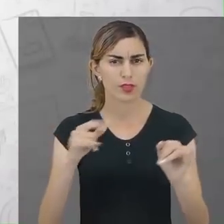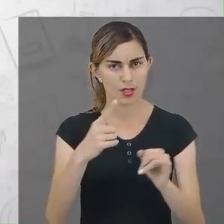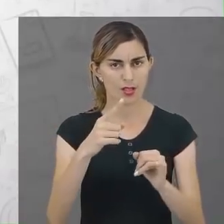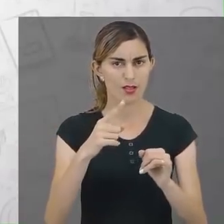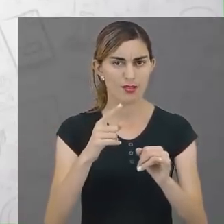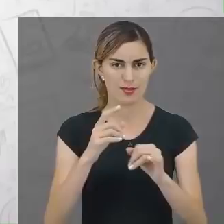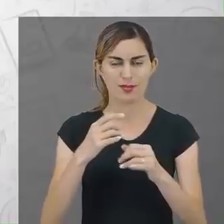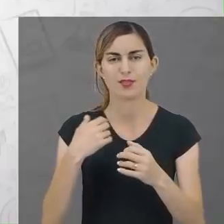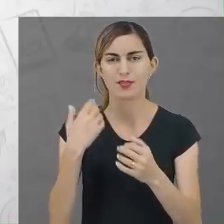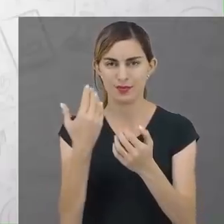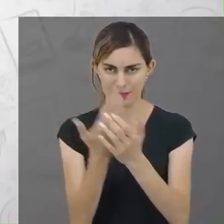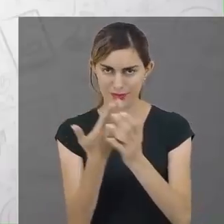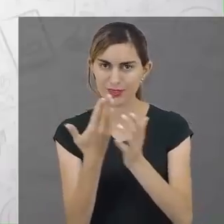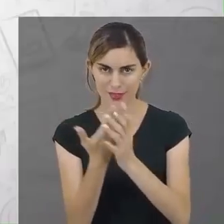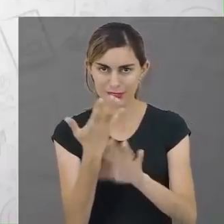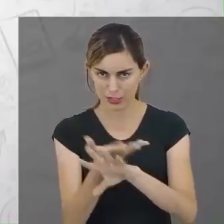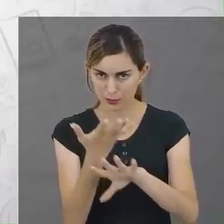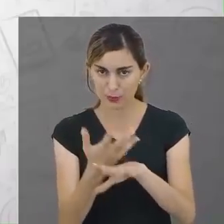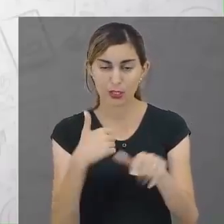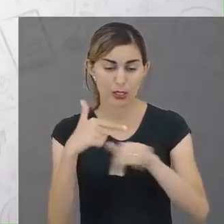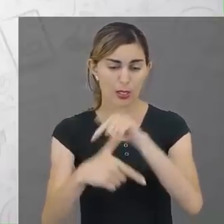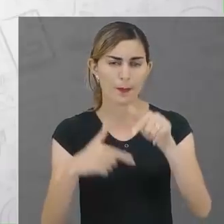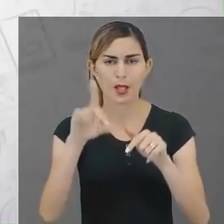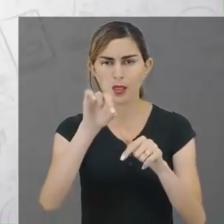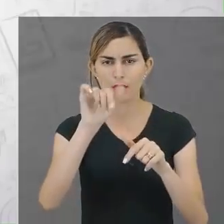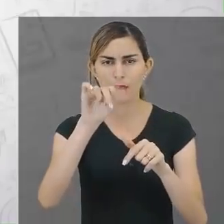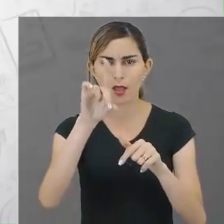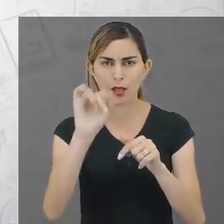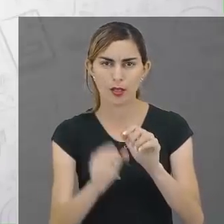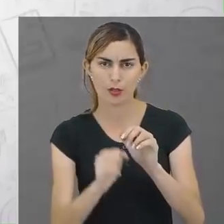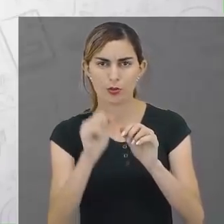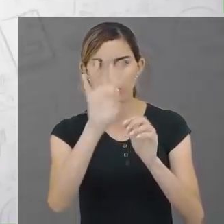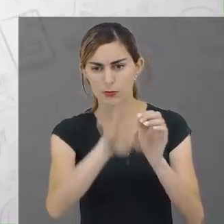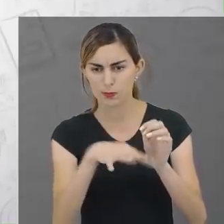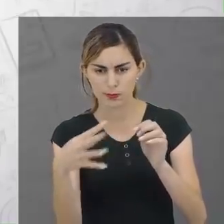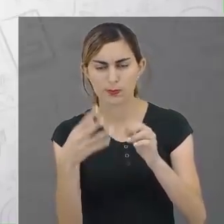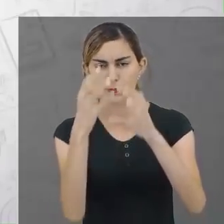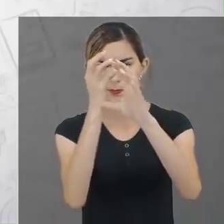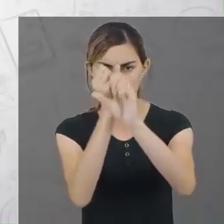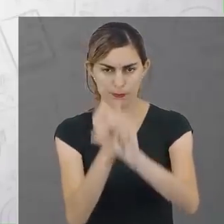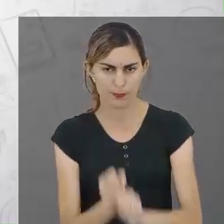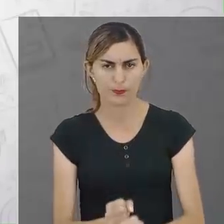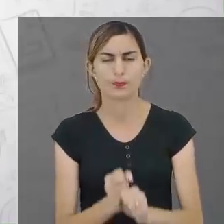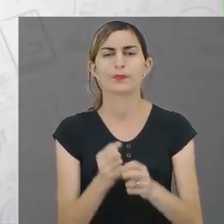Essa ciência, ela está mais vasta em diversas atividades humanas.